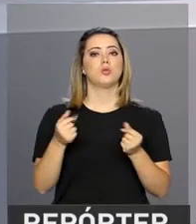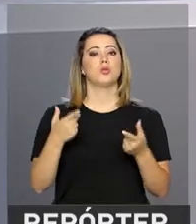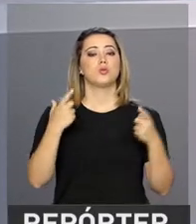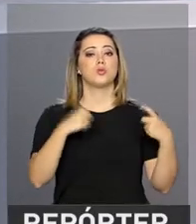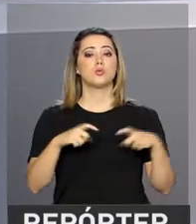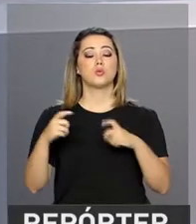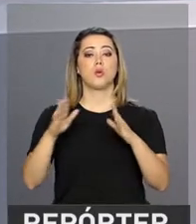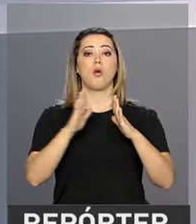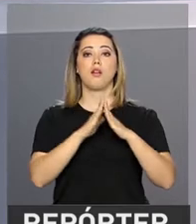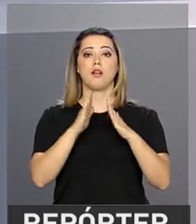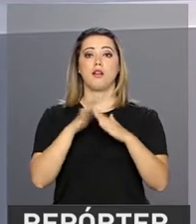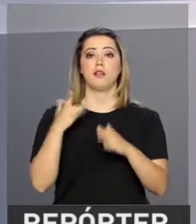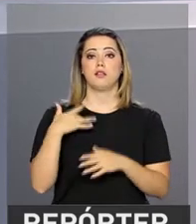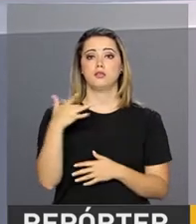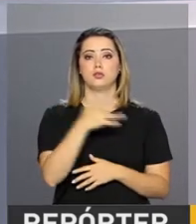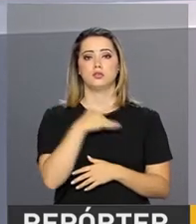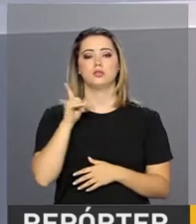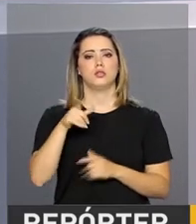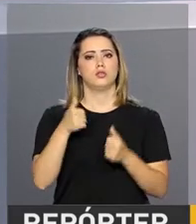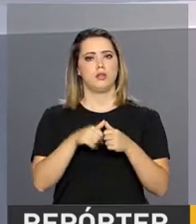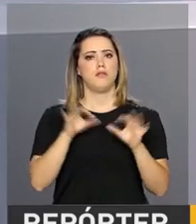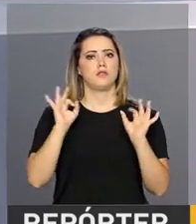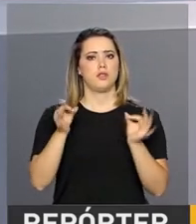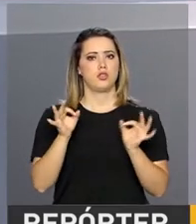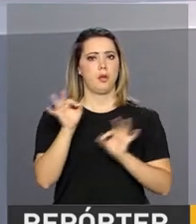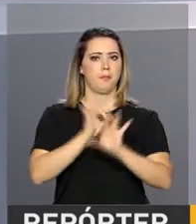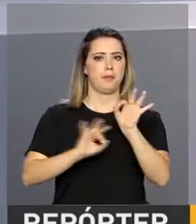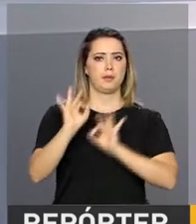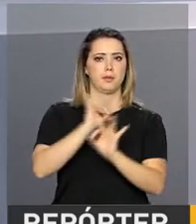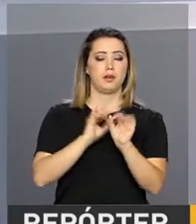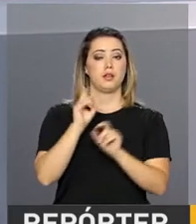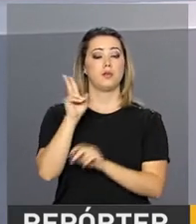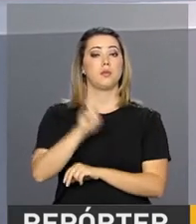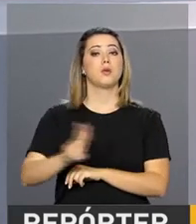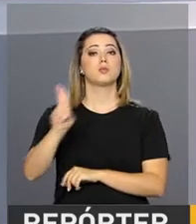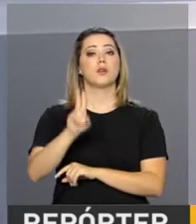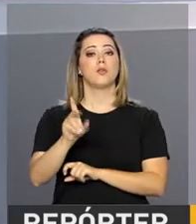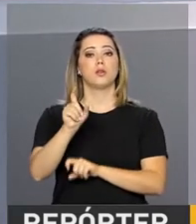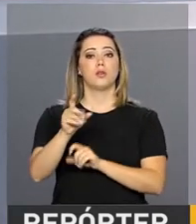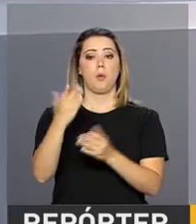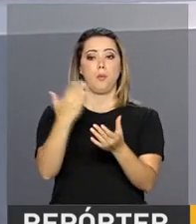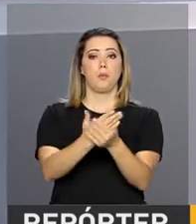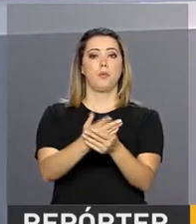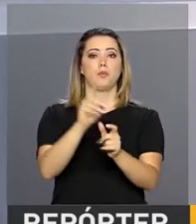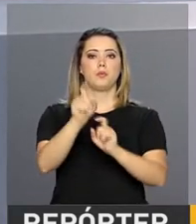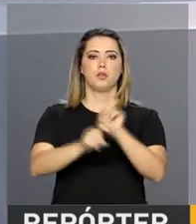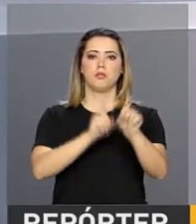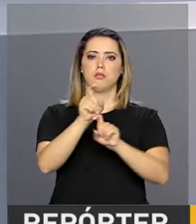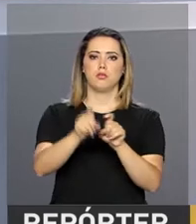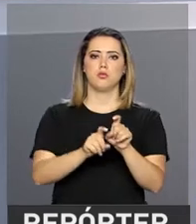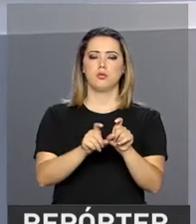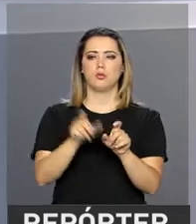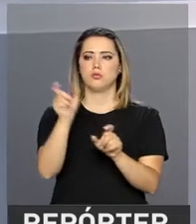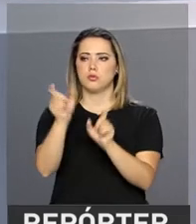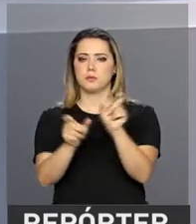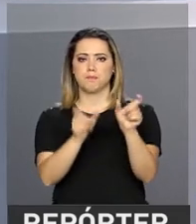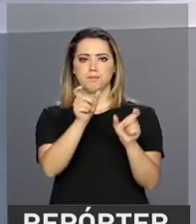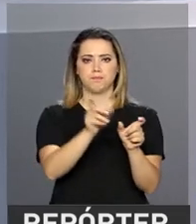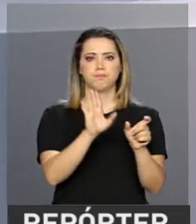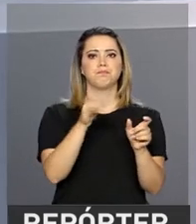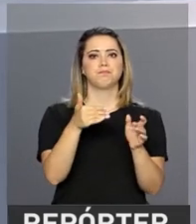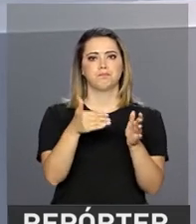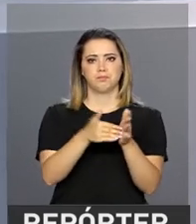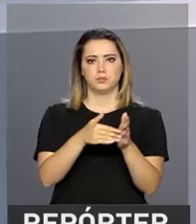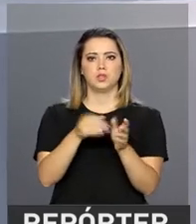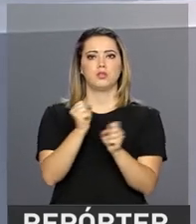unidades básicas de saúde do país devem estar equipadas para usar o prontuário eletrônico dos pacientes até o final do ano que vem. O anúncio